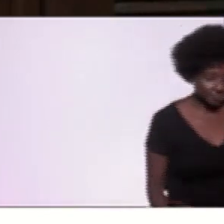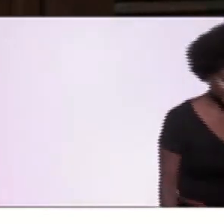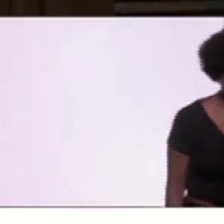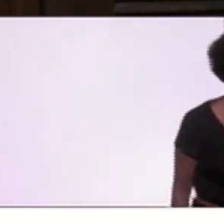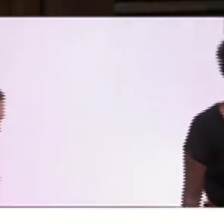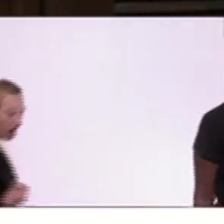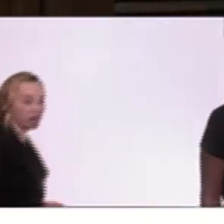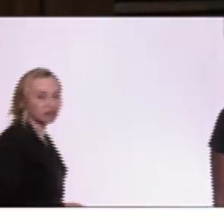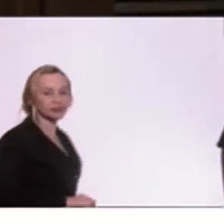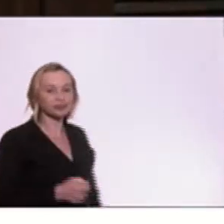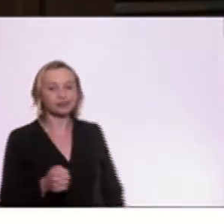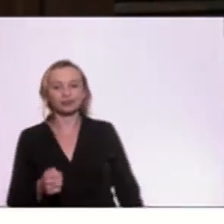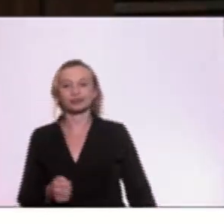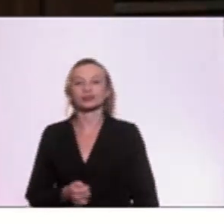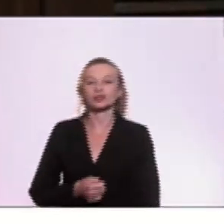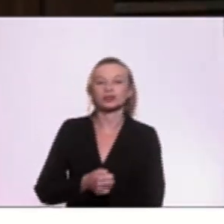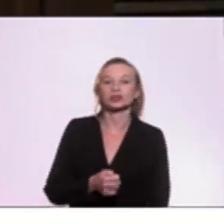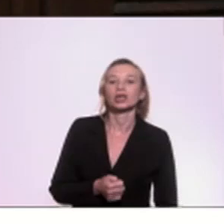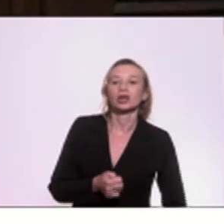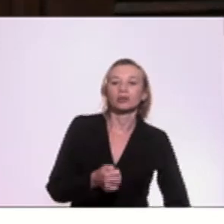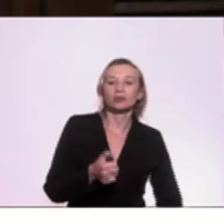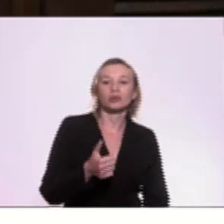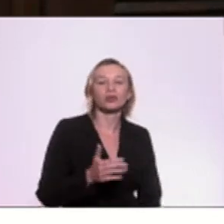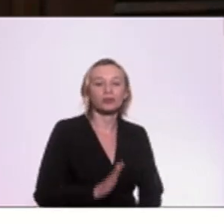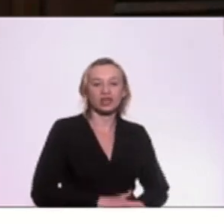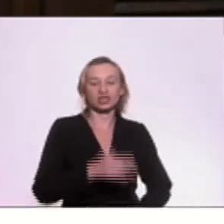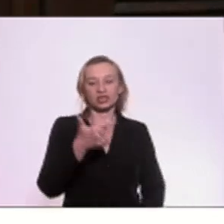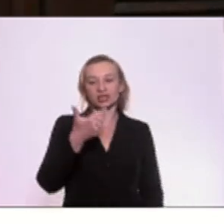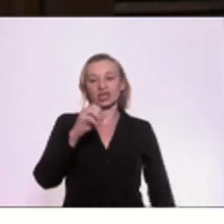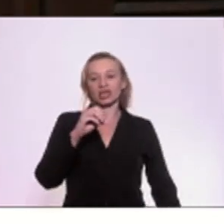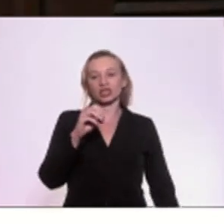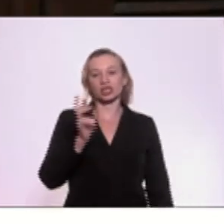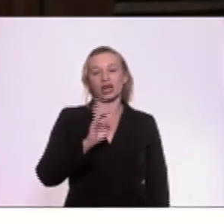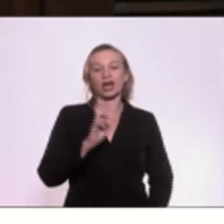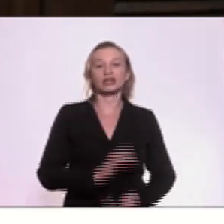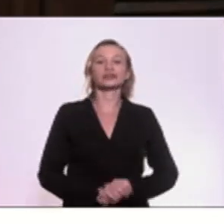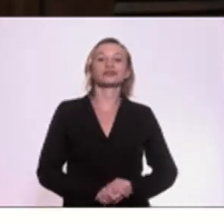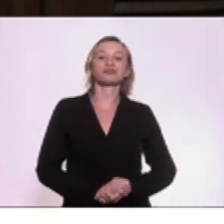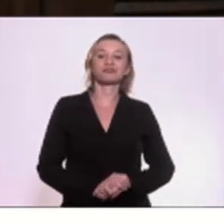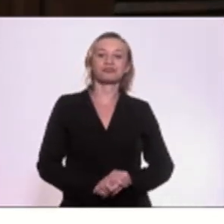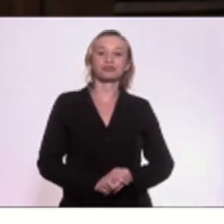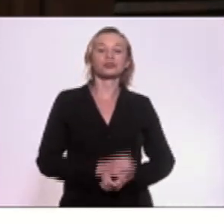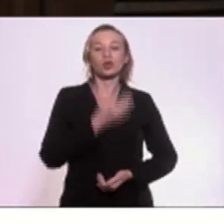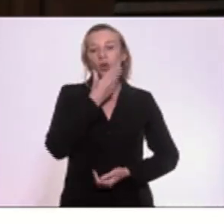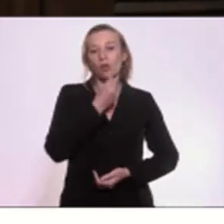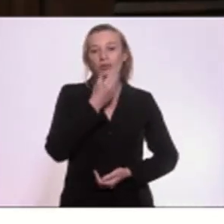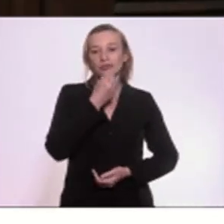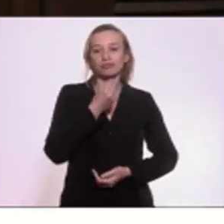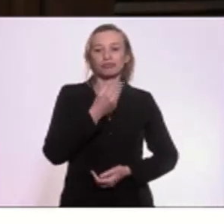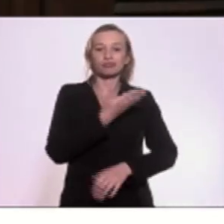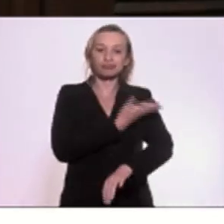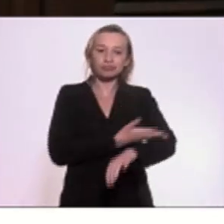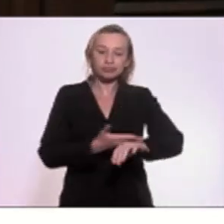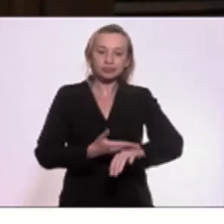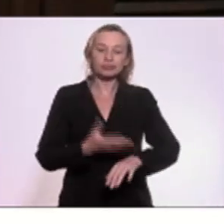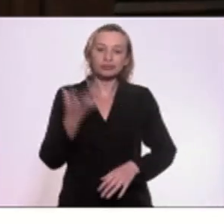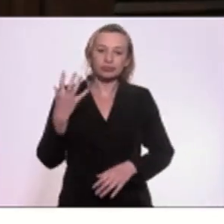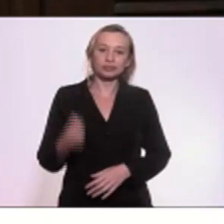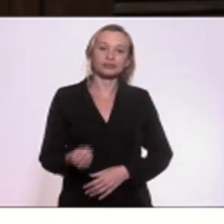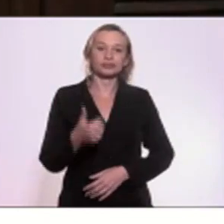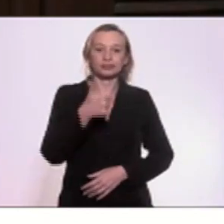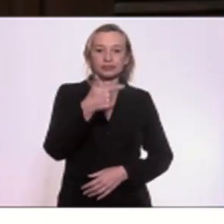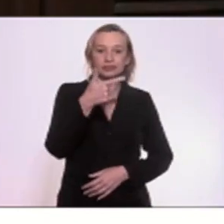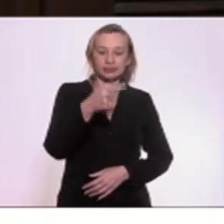pouco mais de 10 reais, 10,1 centavo por hora. Enquanto isso, um homem branco recebe